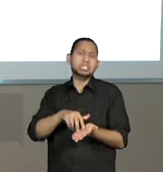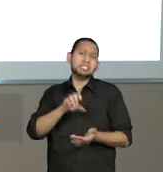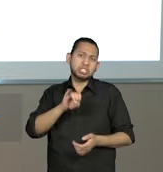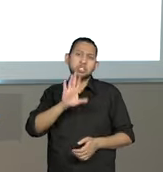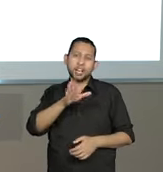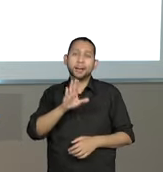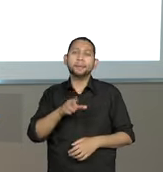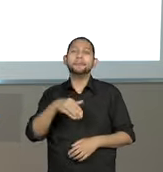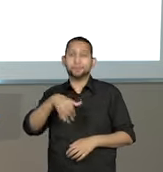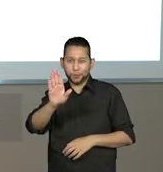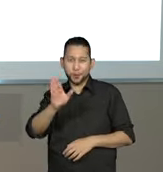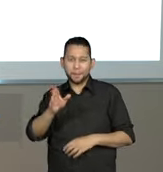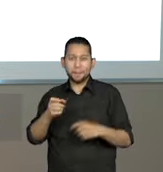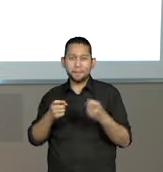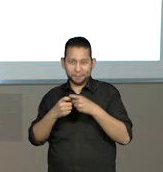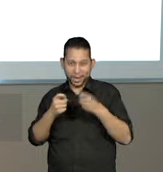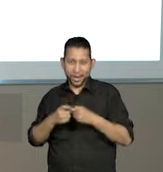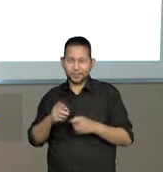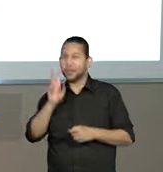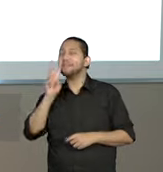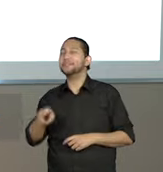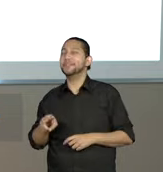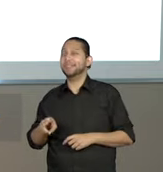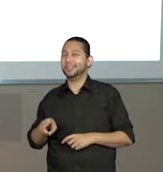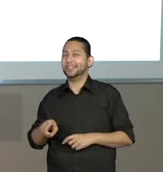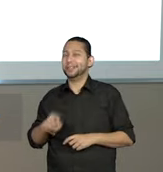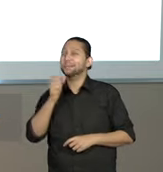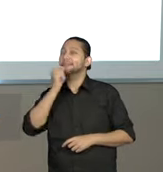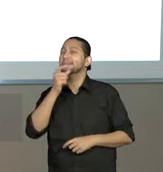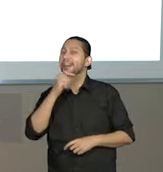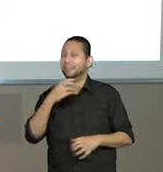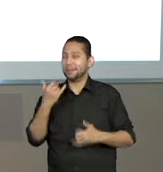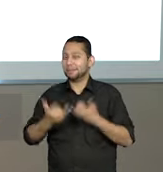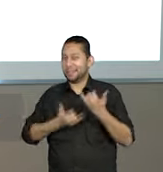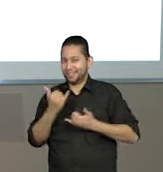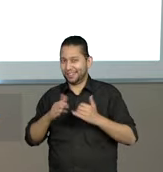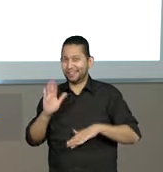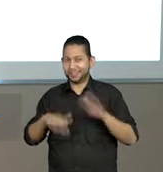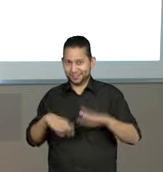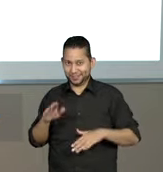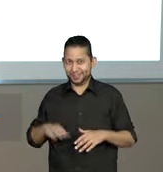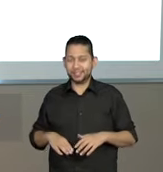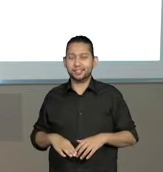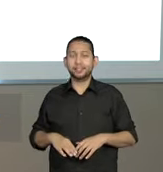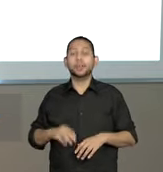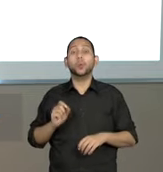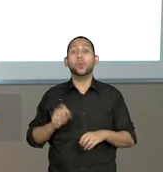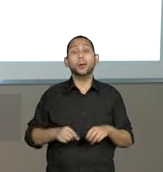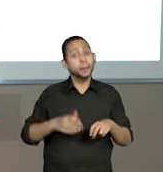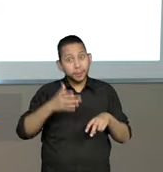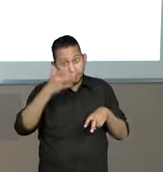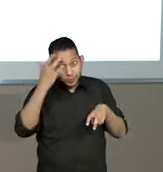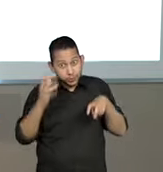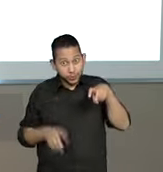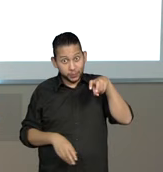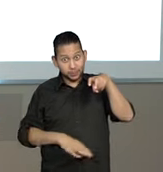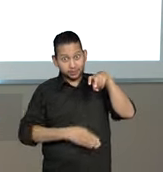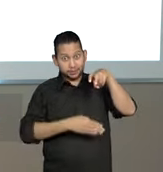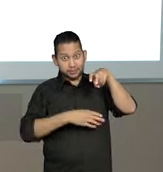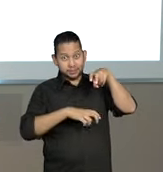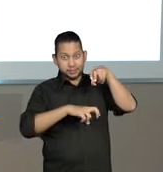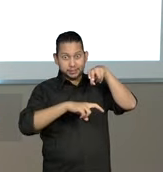ao médico ou já viram essa imagem, que às vezes colocam em programas humorísticos também,